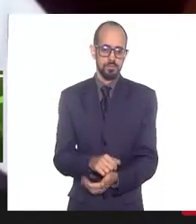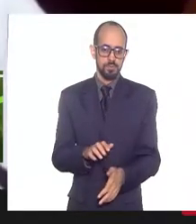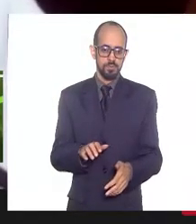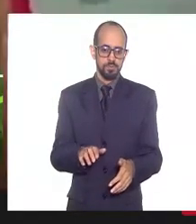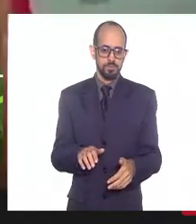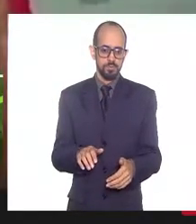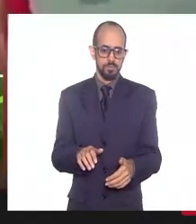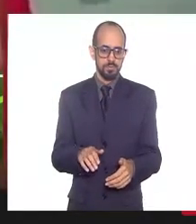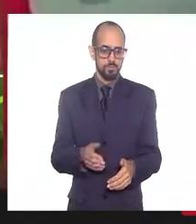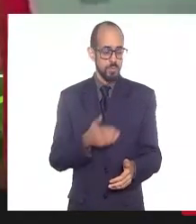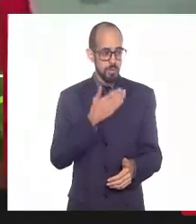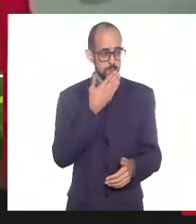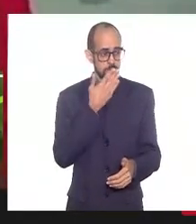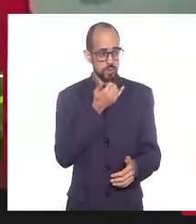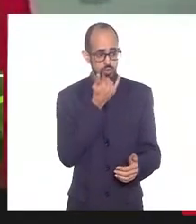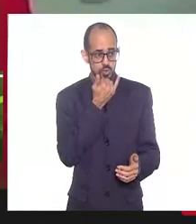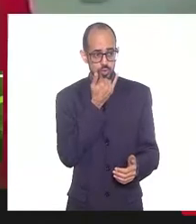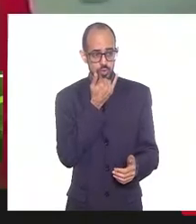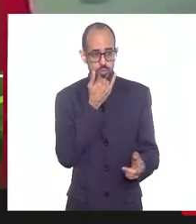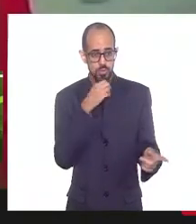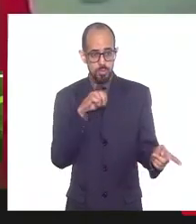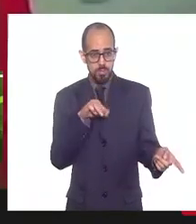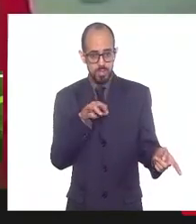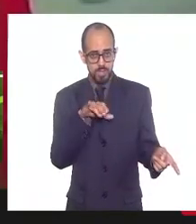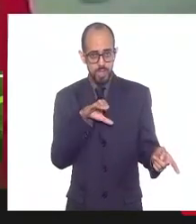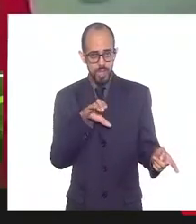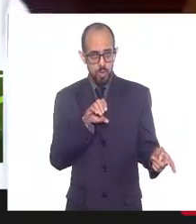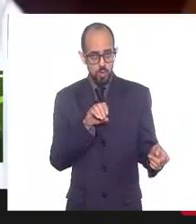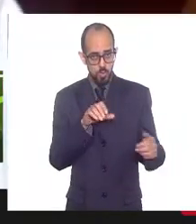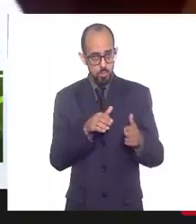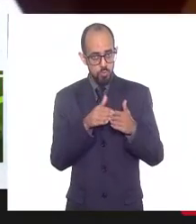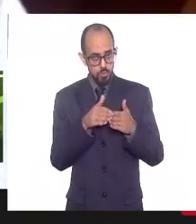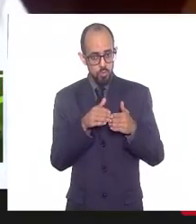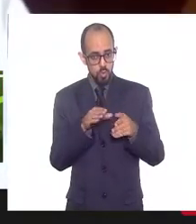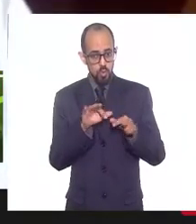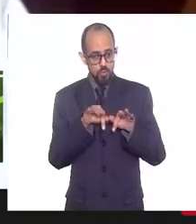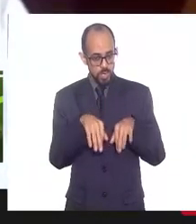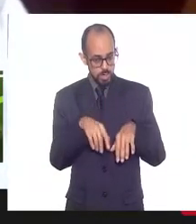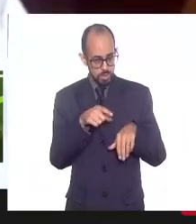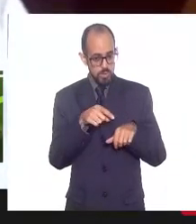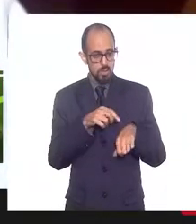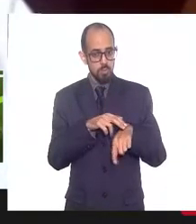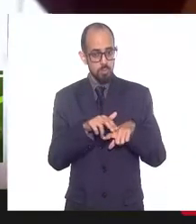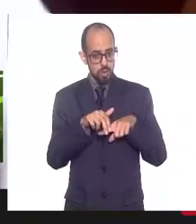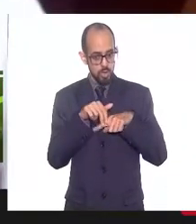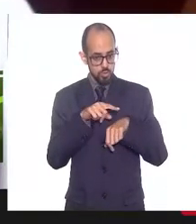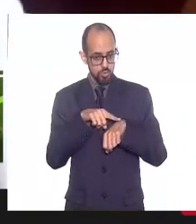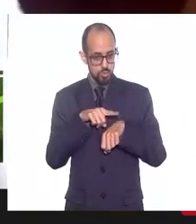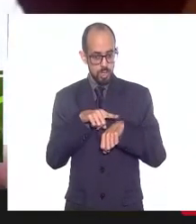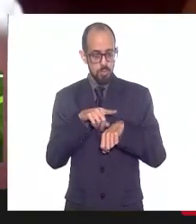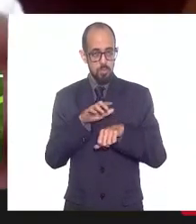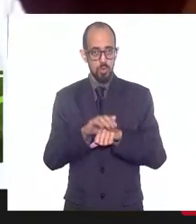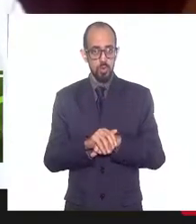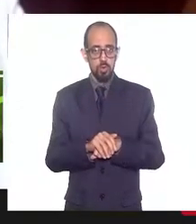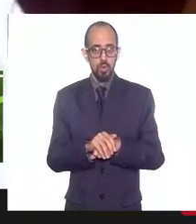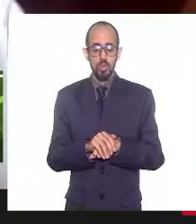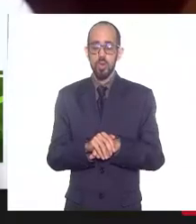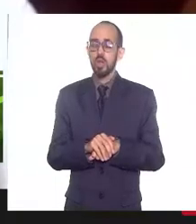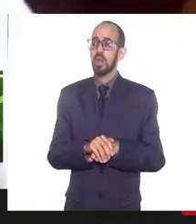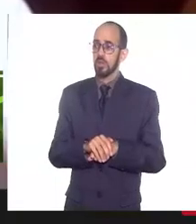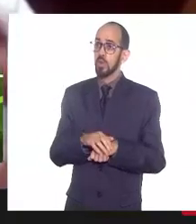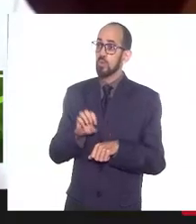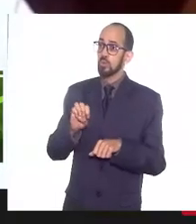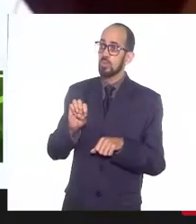espero. Eu vou pedir, desculpe, Marcelo, vou pedir para concluir, por favor, para todos terem o mesmo tempo. Eu estou concluindo.